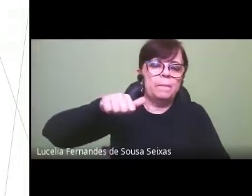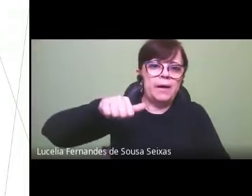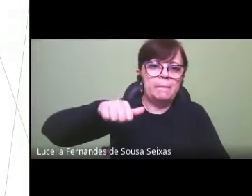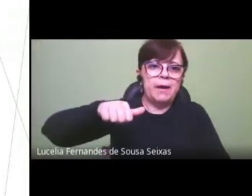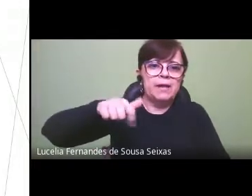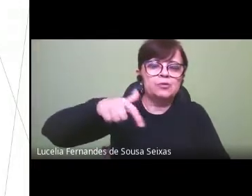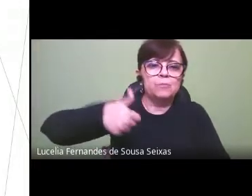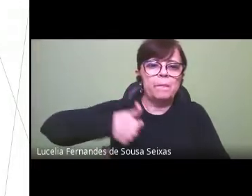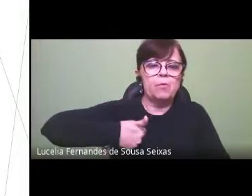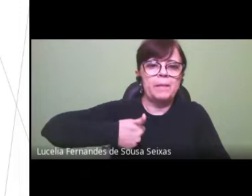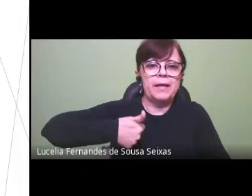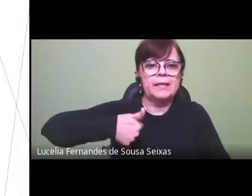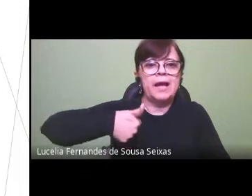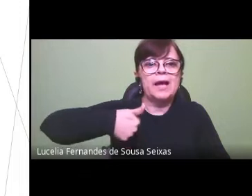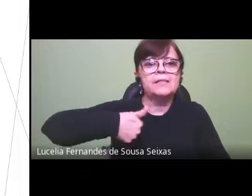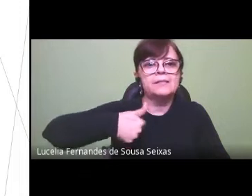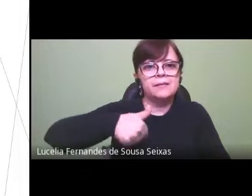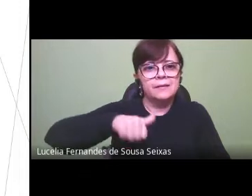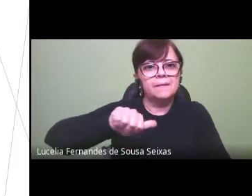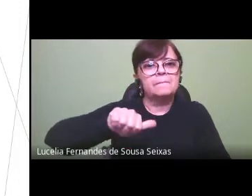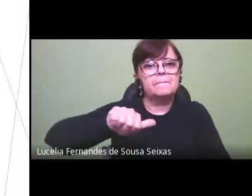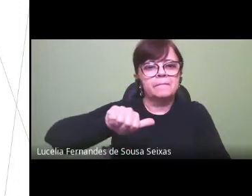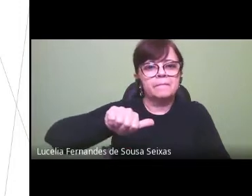isso, palma para baixo, palma para trás,